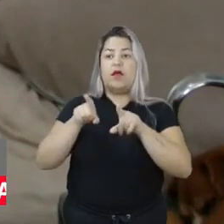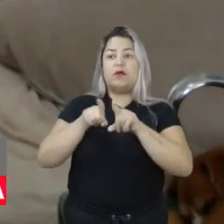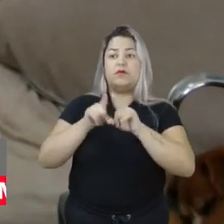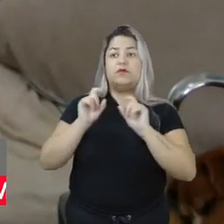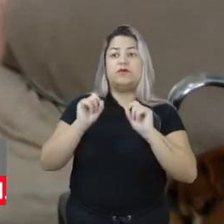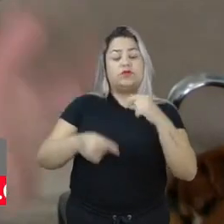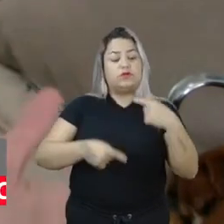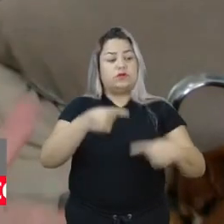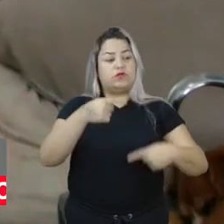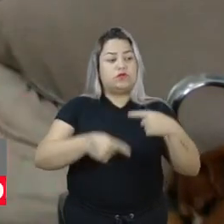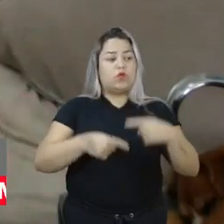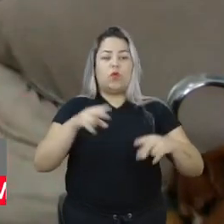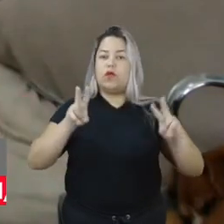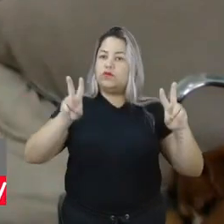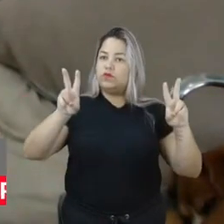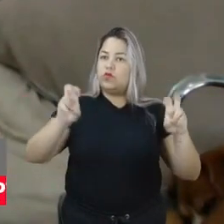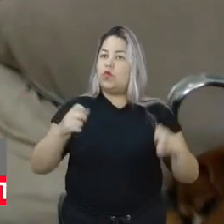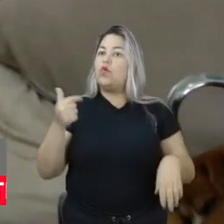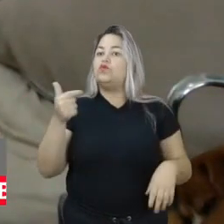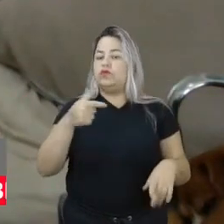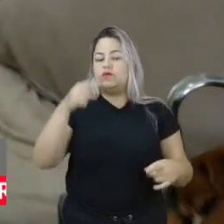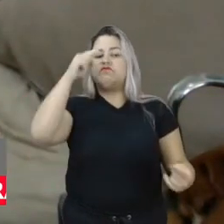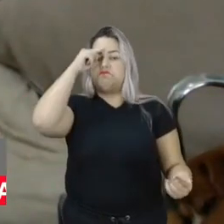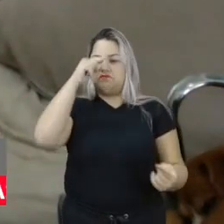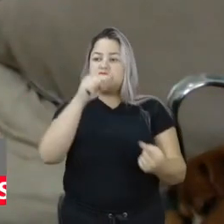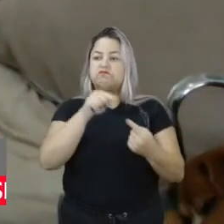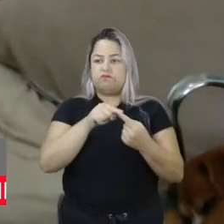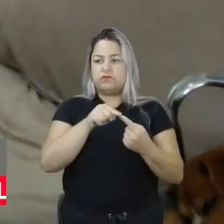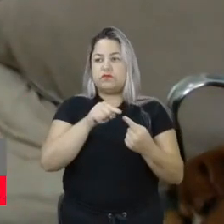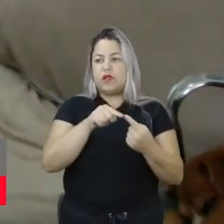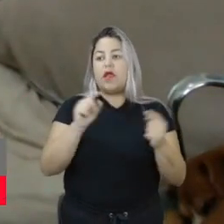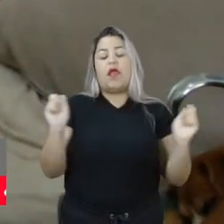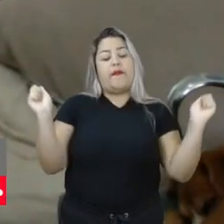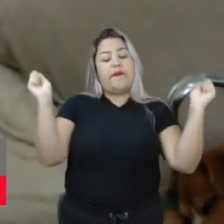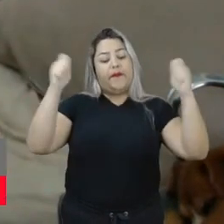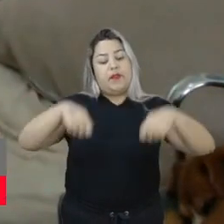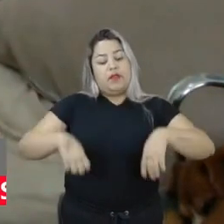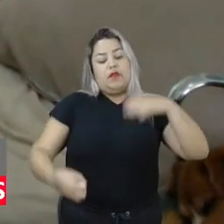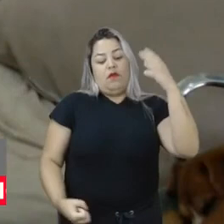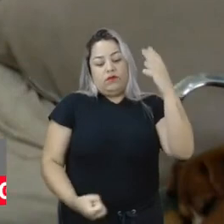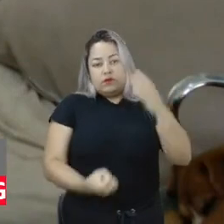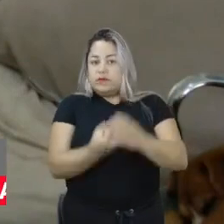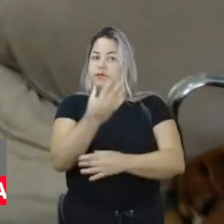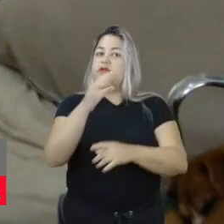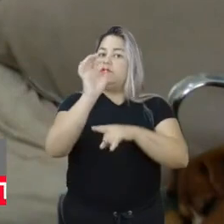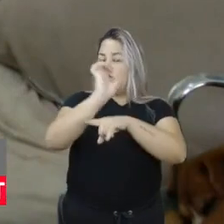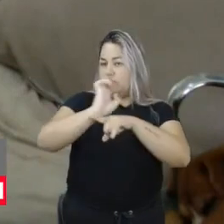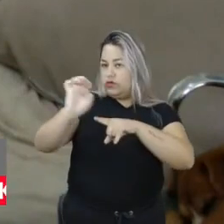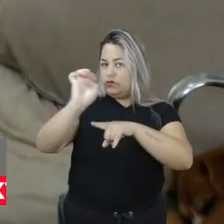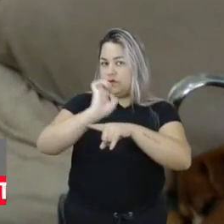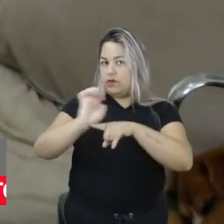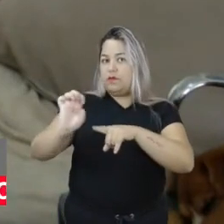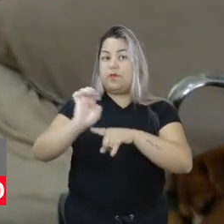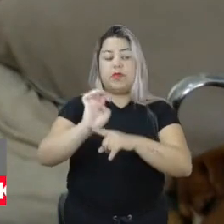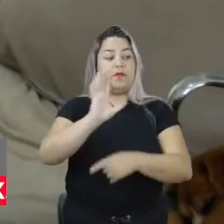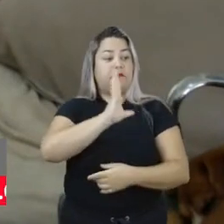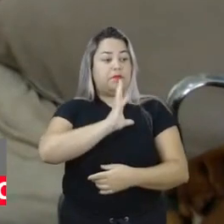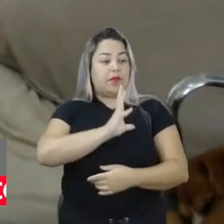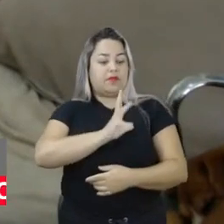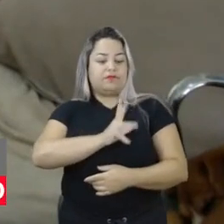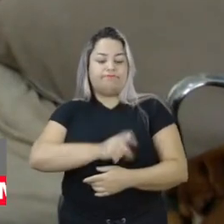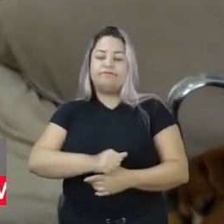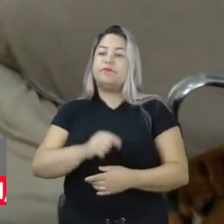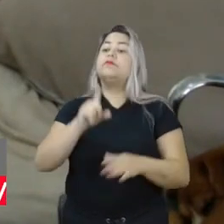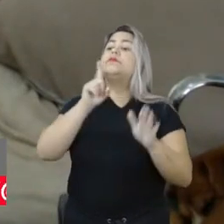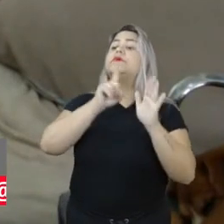assunto, e os dois concordaram que é preciso a criação de um Estado palestino. Então fica